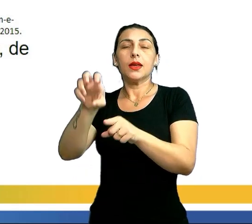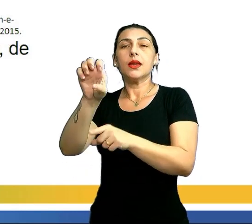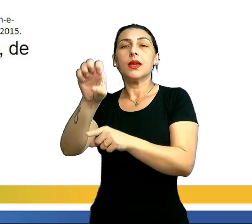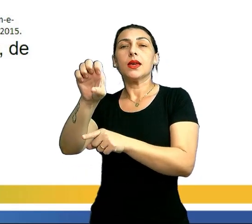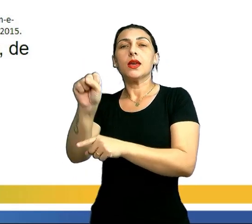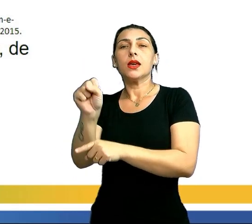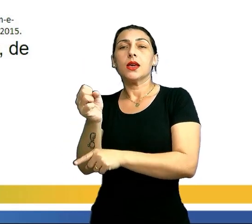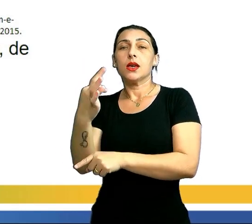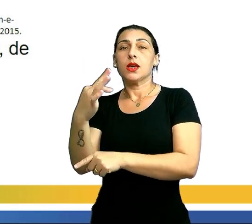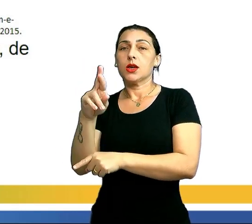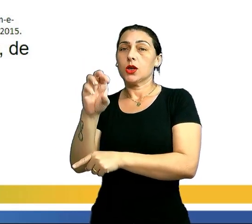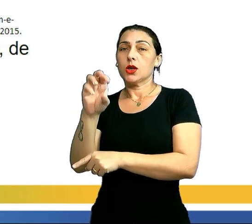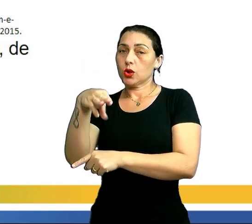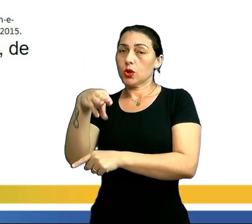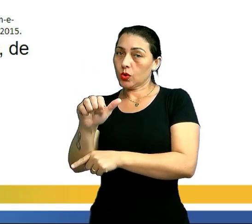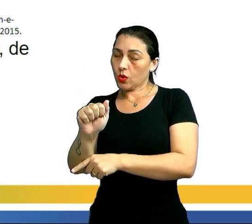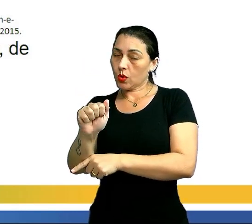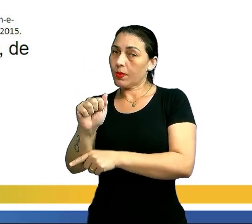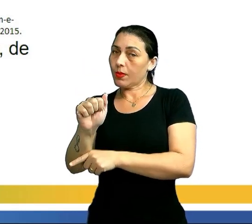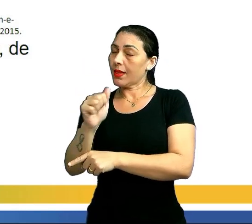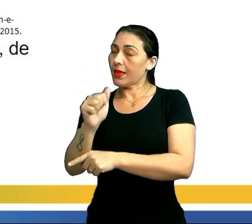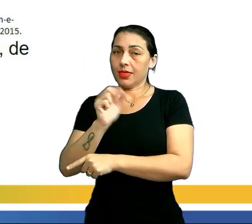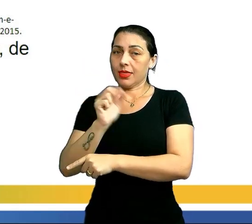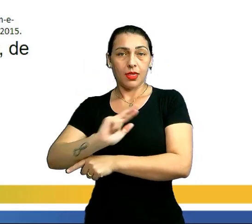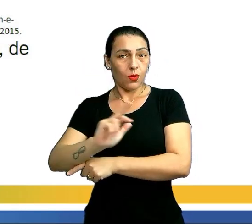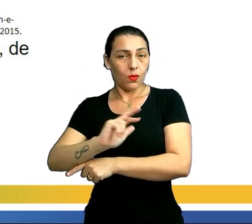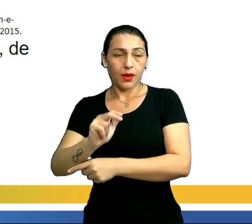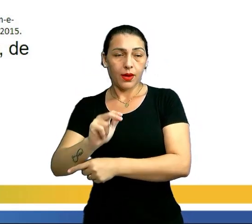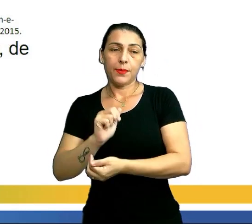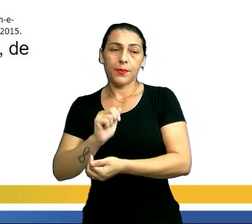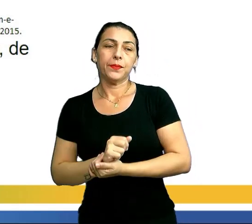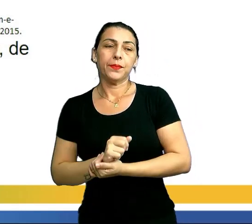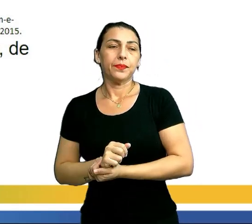está nos cloroplastos. Então, não é isso.